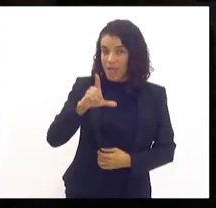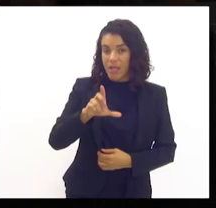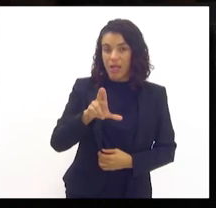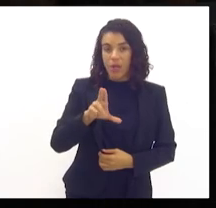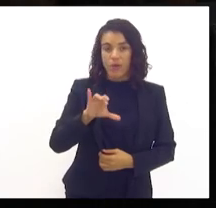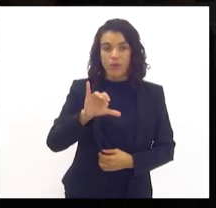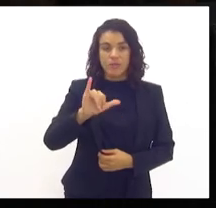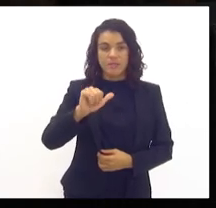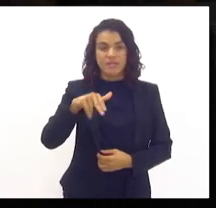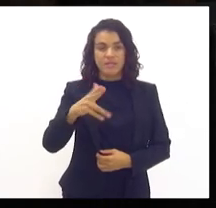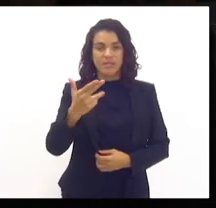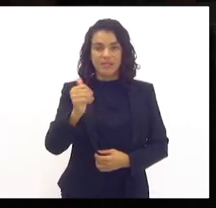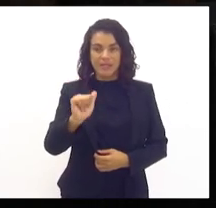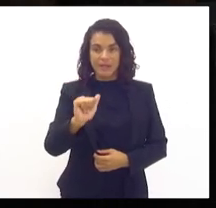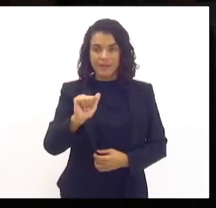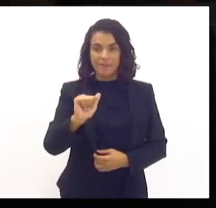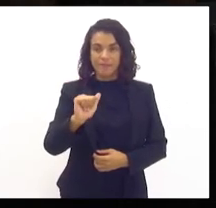Lucinha.